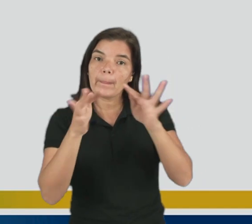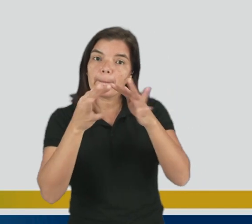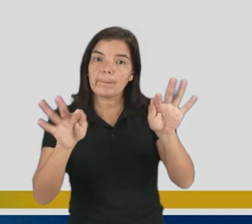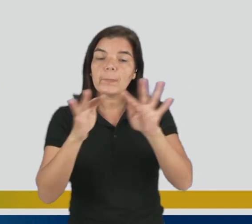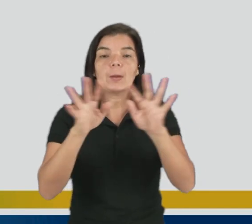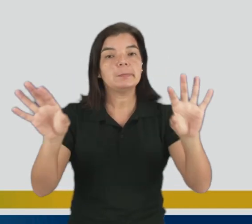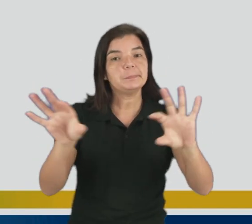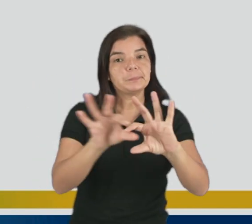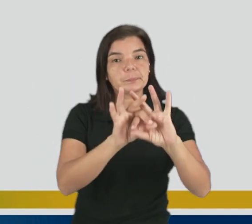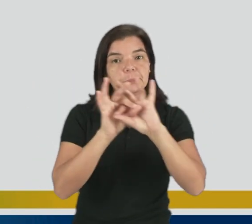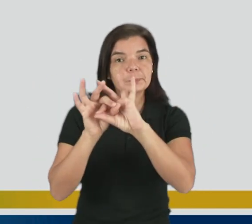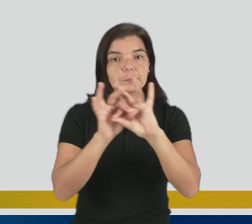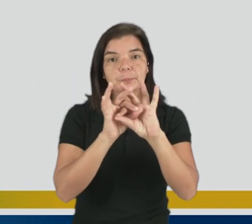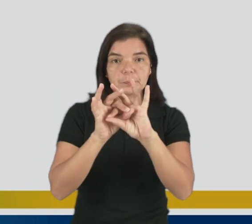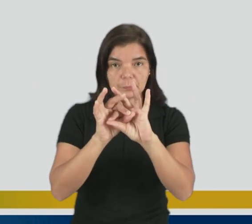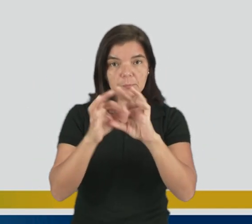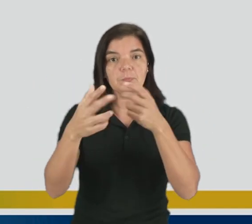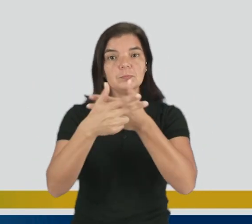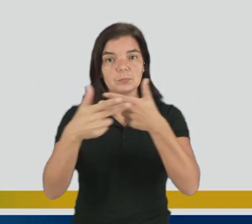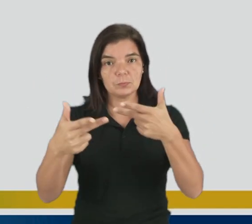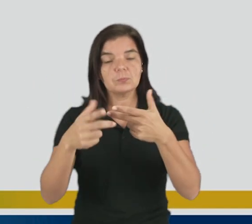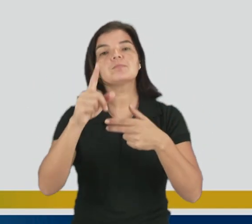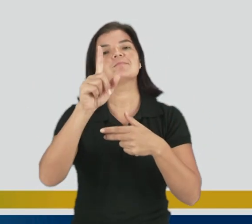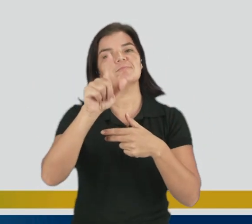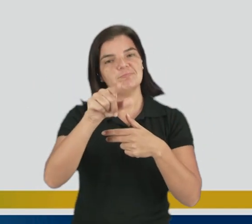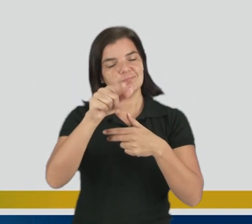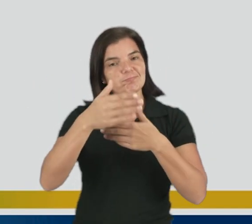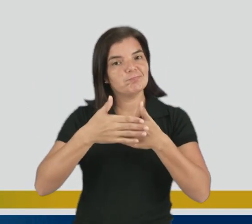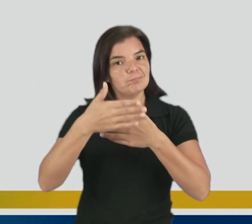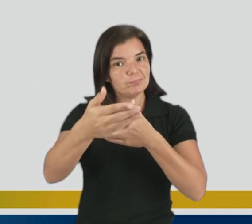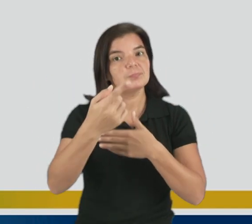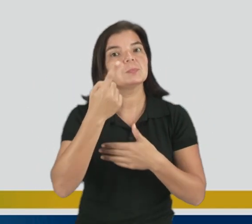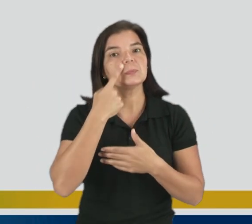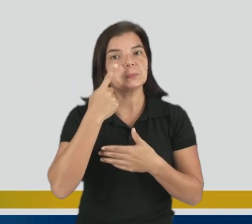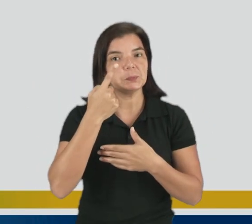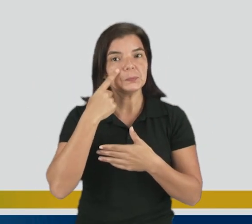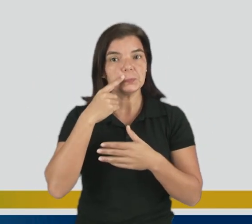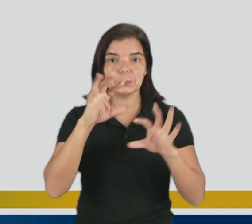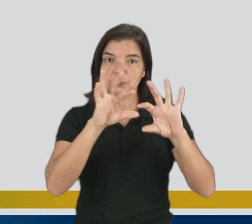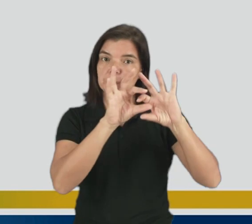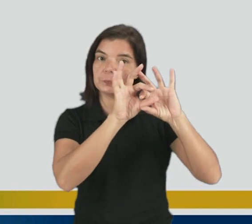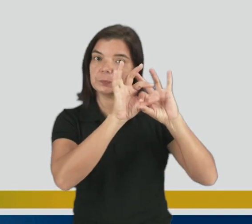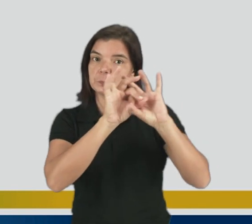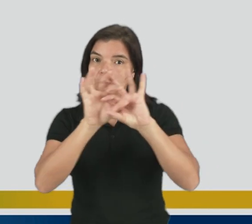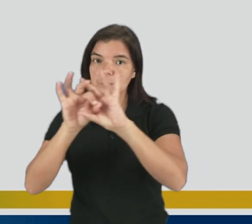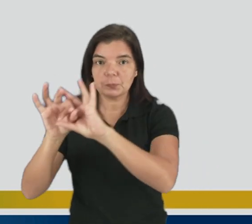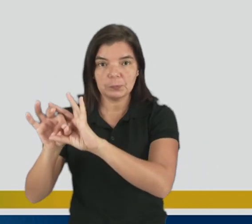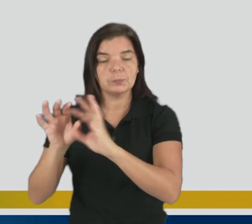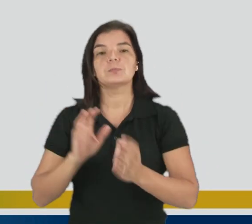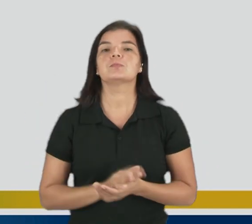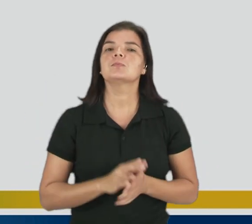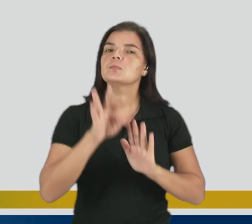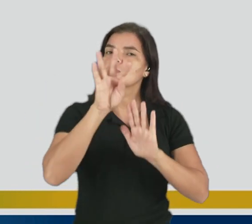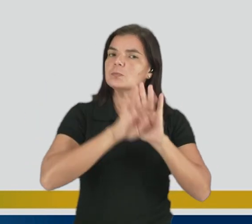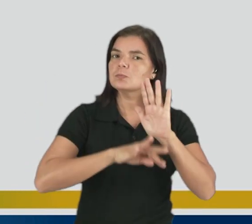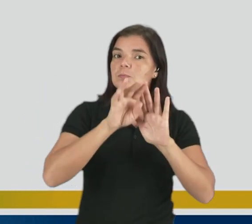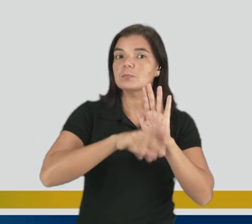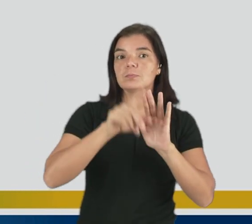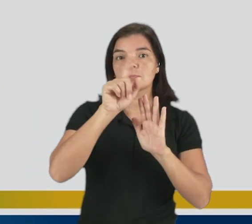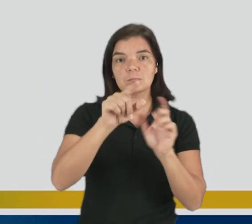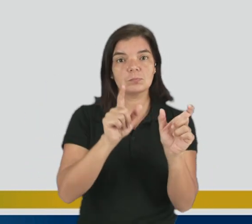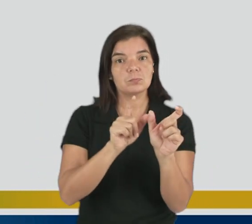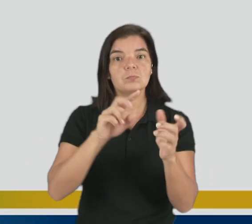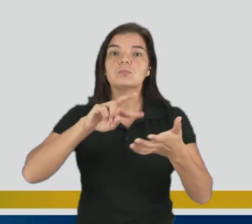estão interligadas por certos elementos. E é isso que mais na frente a gente vai chamar de coesão. Então, o texto a gente pode dizer que é uma